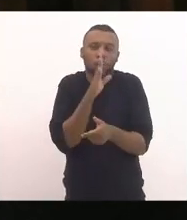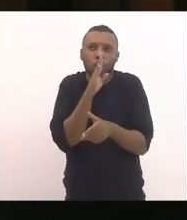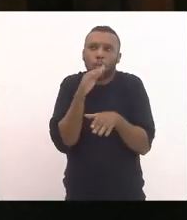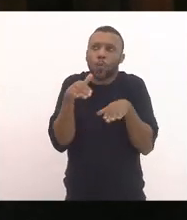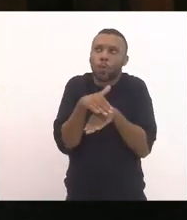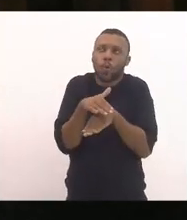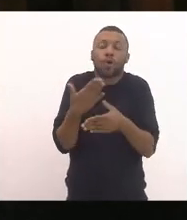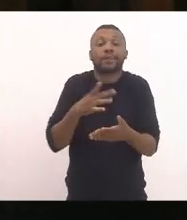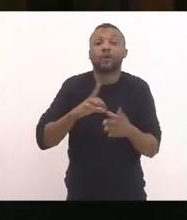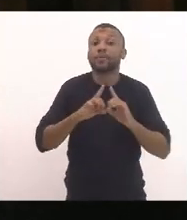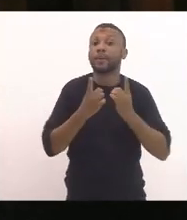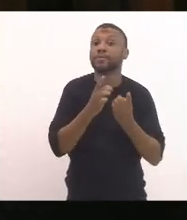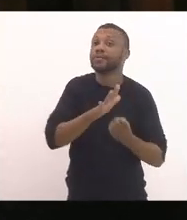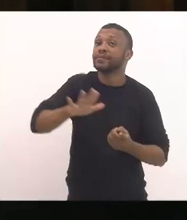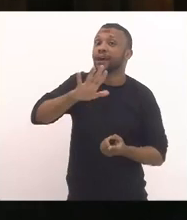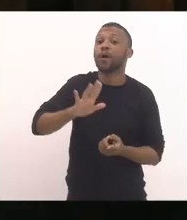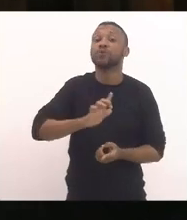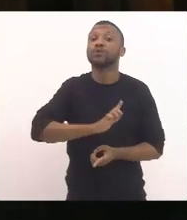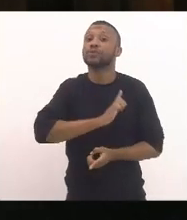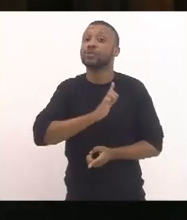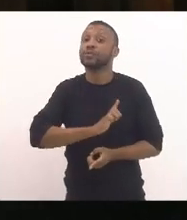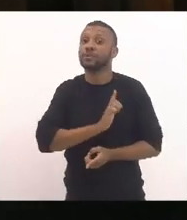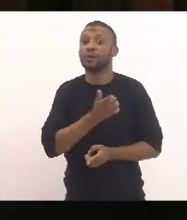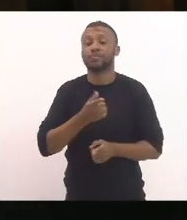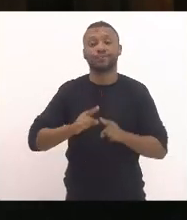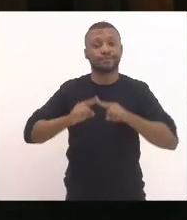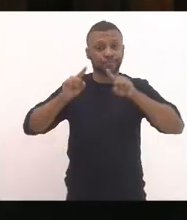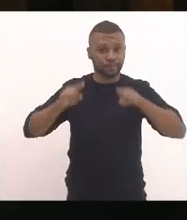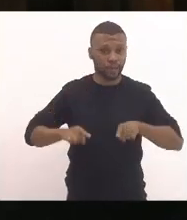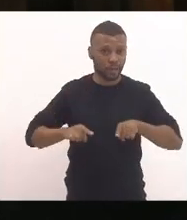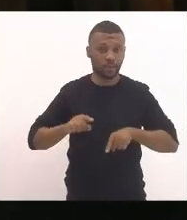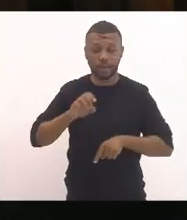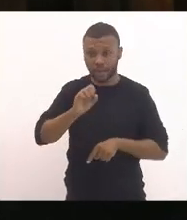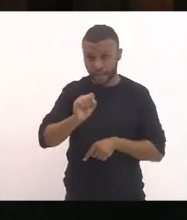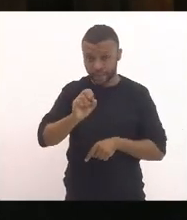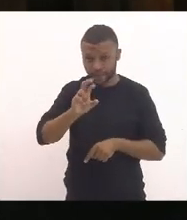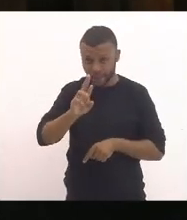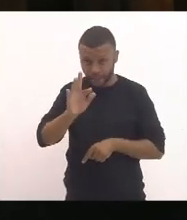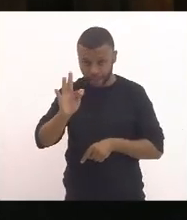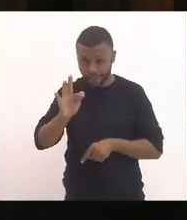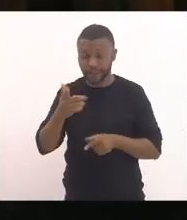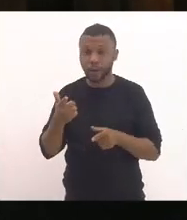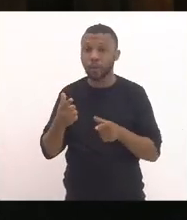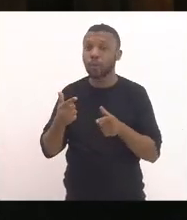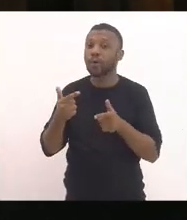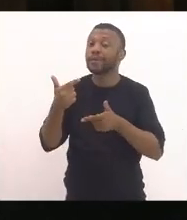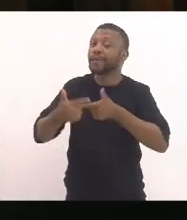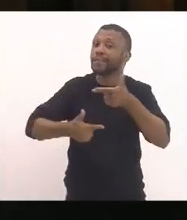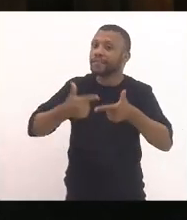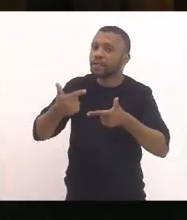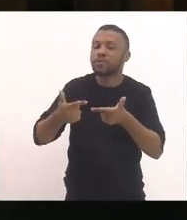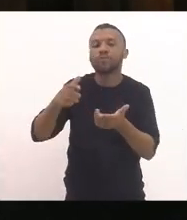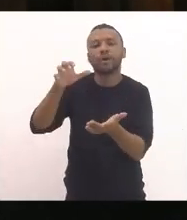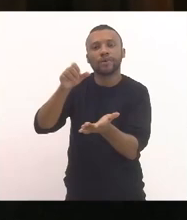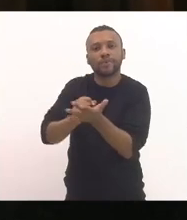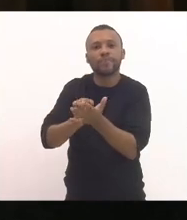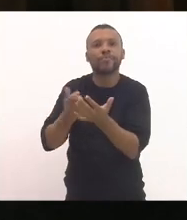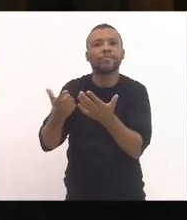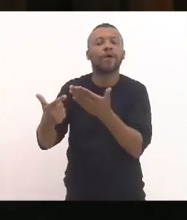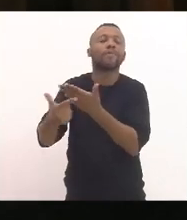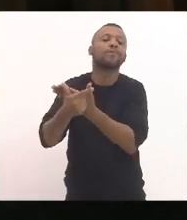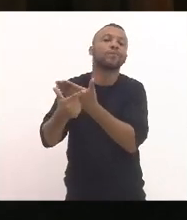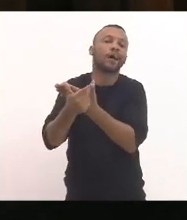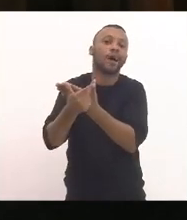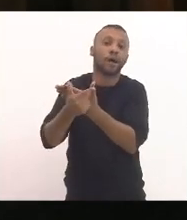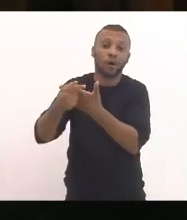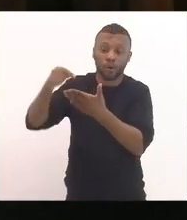o departamento Geral de gestão de pessoas e temos o srf serviço registros funcionais esse serviço sempre